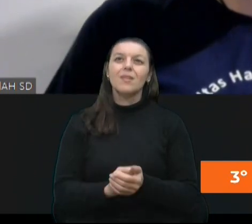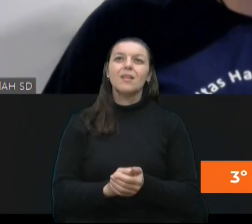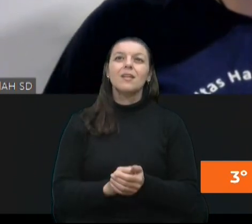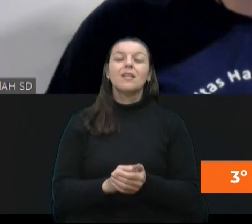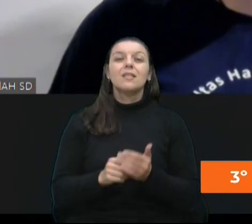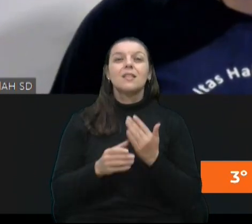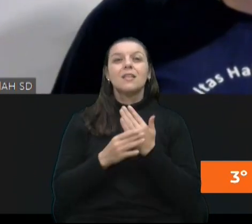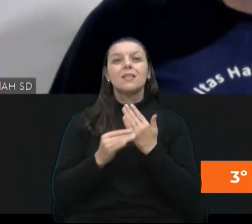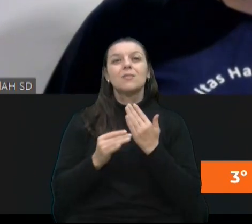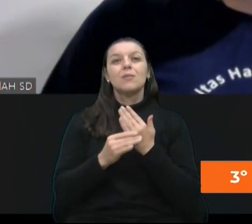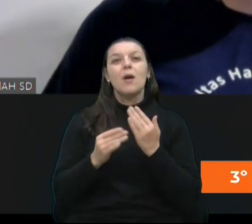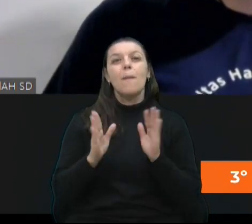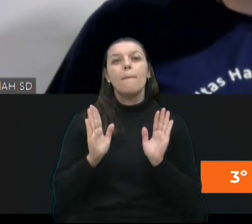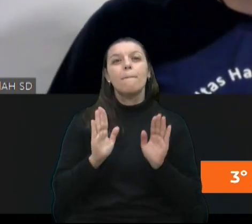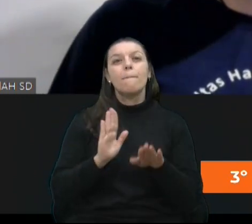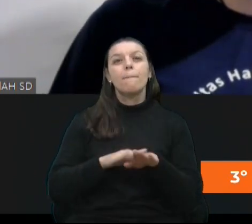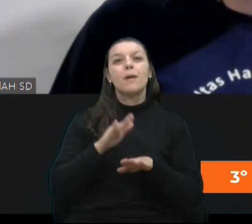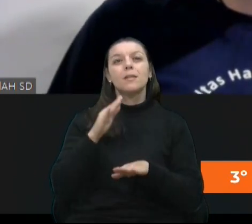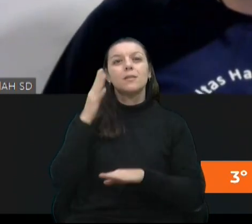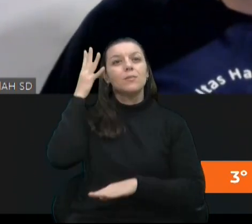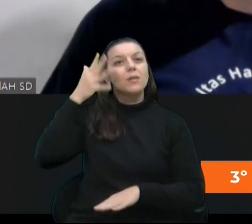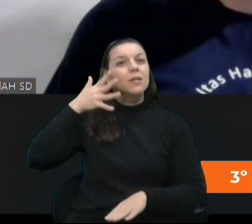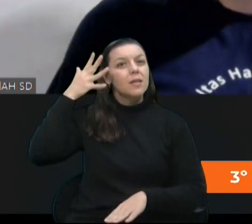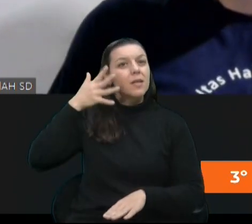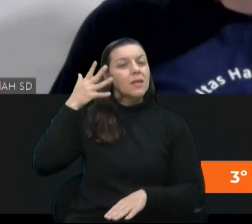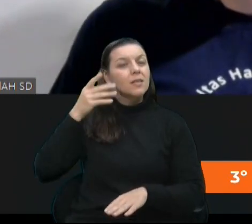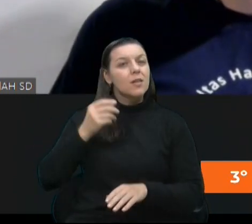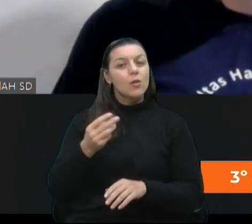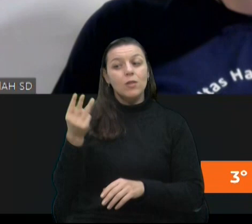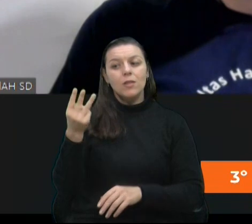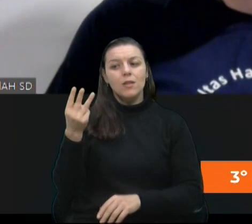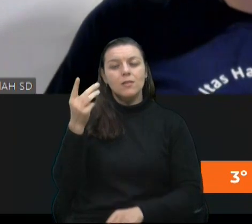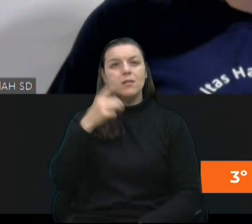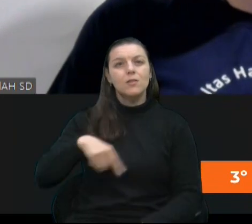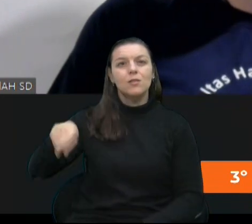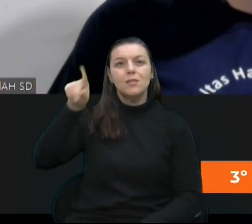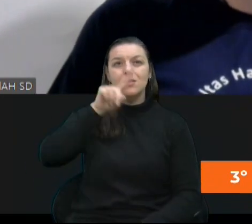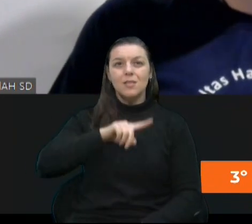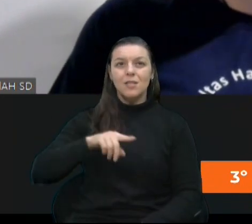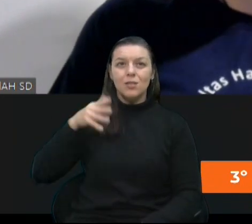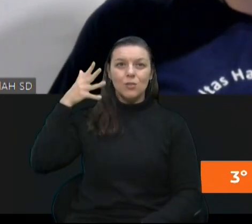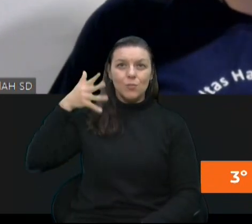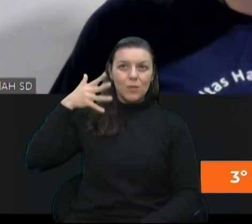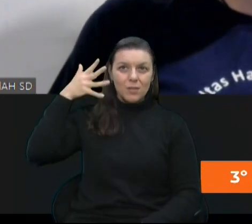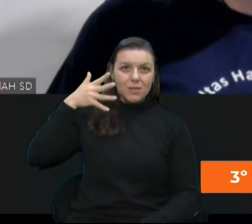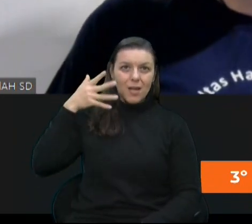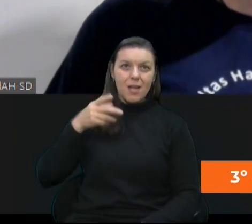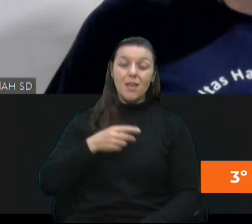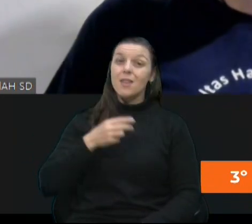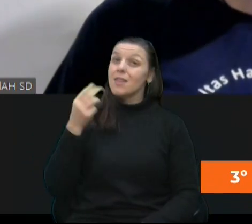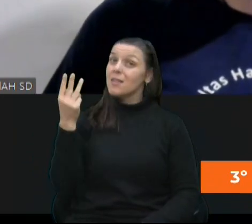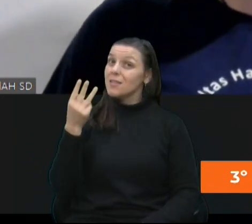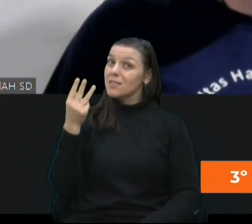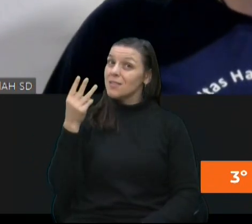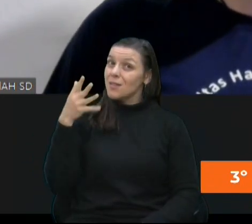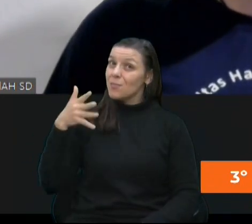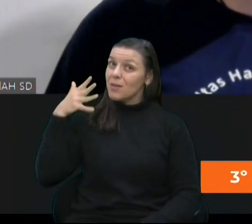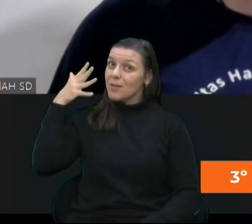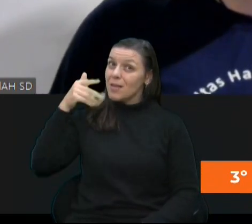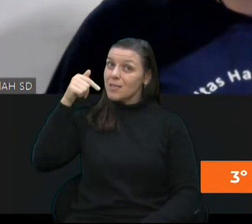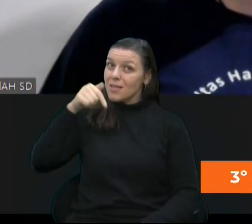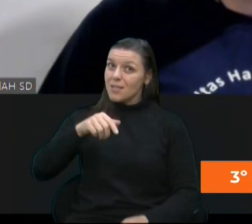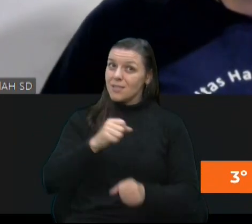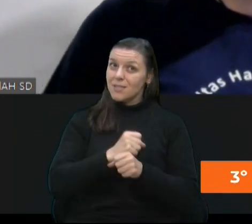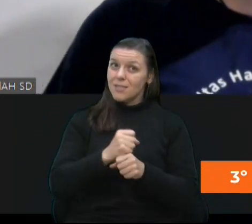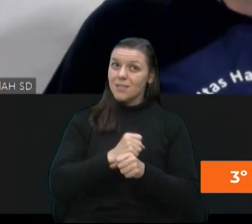Essa é mais uma palestra, já é o nosso terceiro ciclo de palestras, e essa é a nossa terceira palestra esse